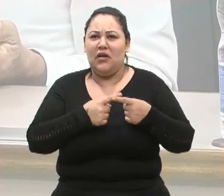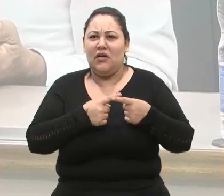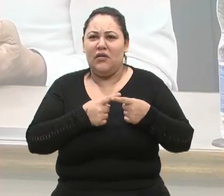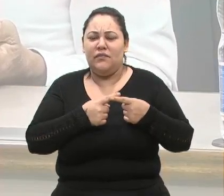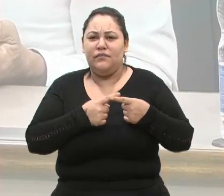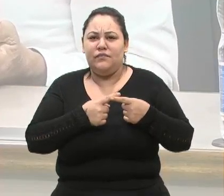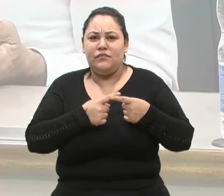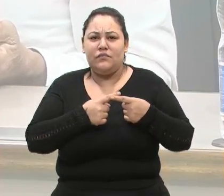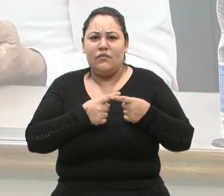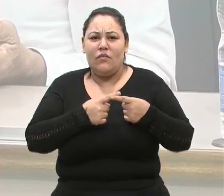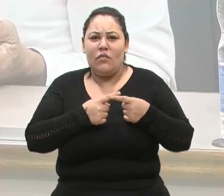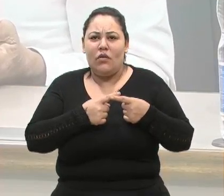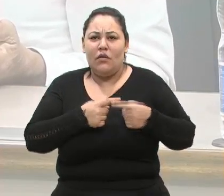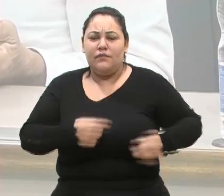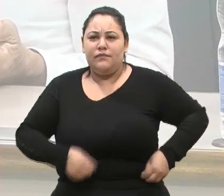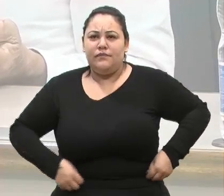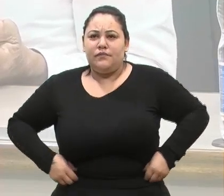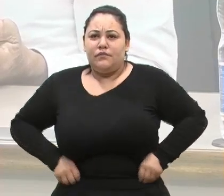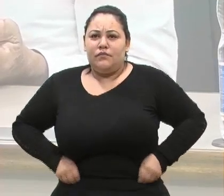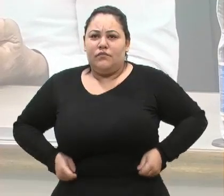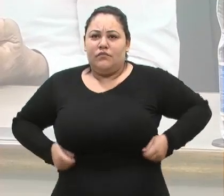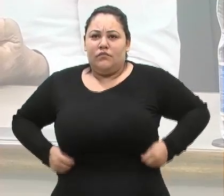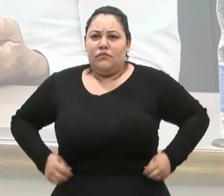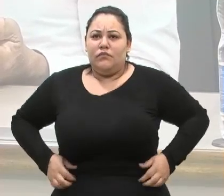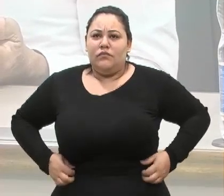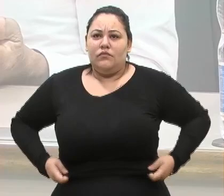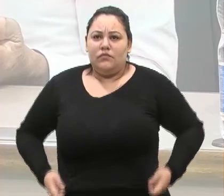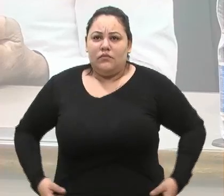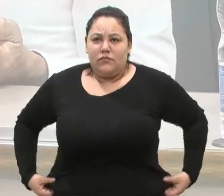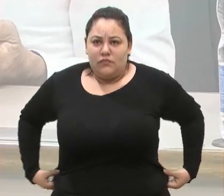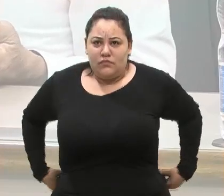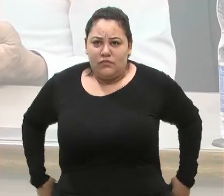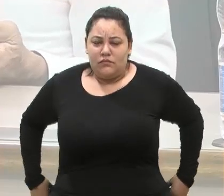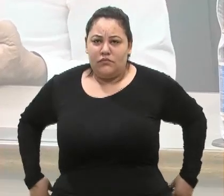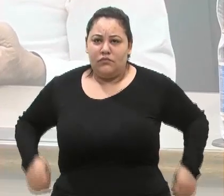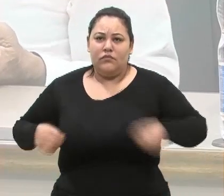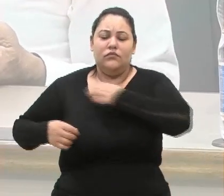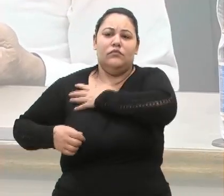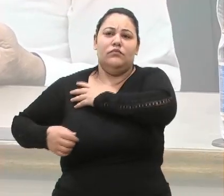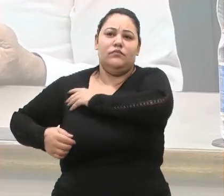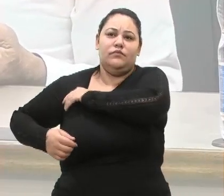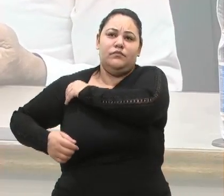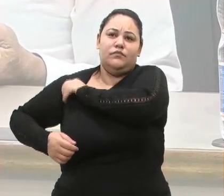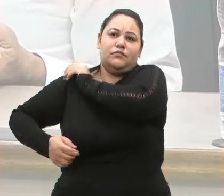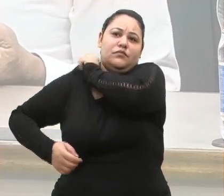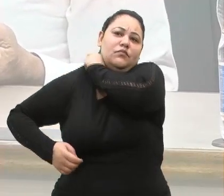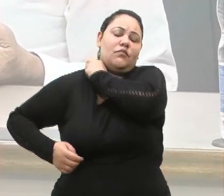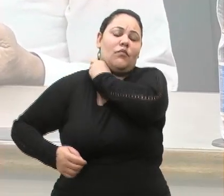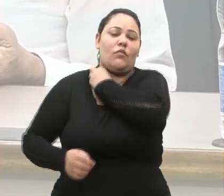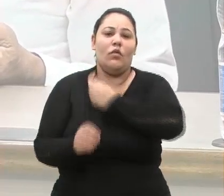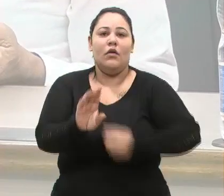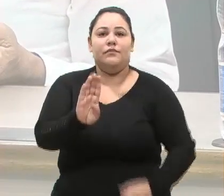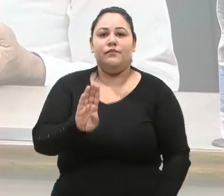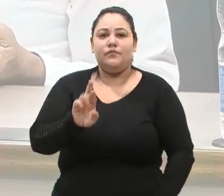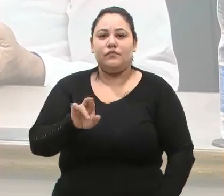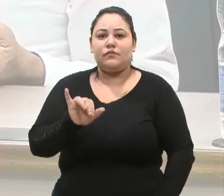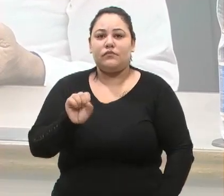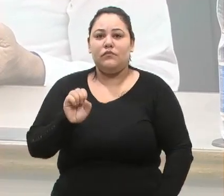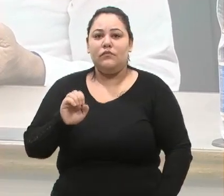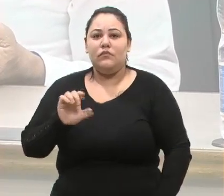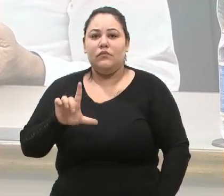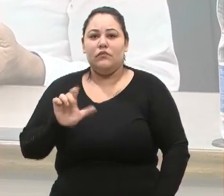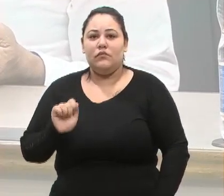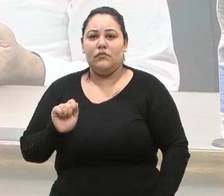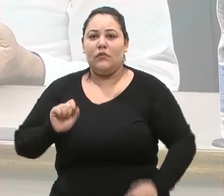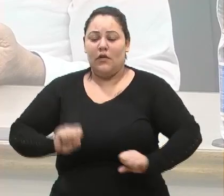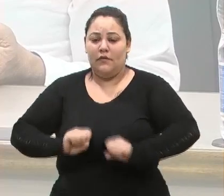Brizola defendia a questão do porte de arma. A nossa história fala isso, e agora o vereador Lucas questionou meu voto,